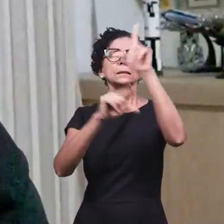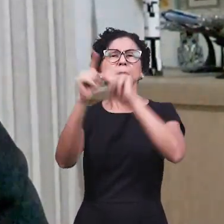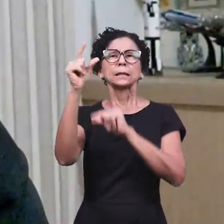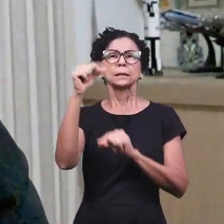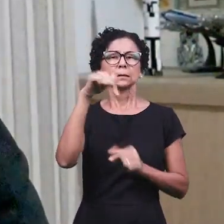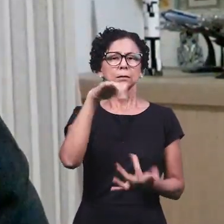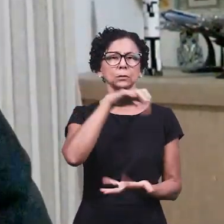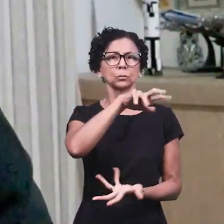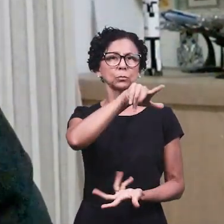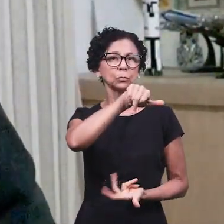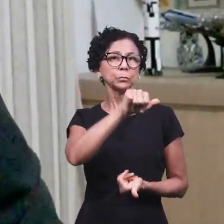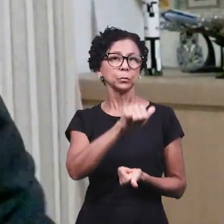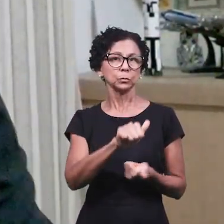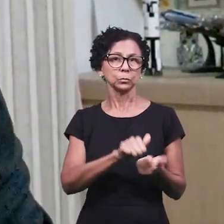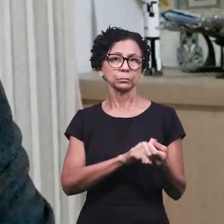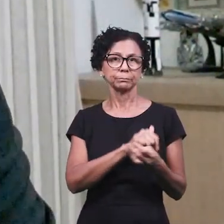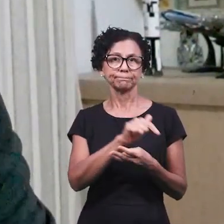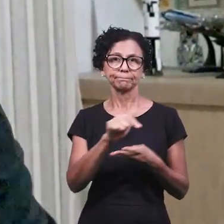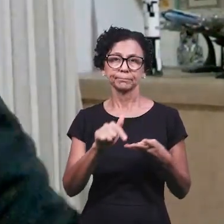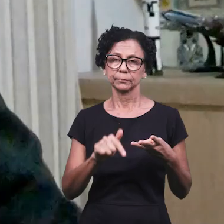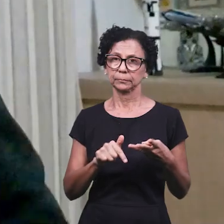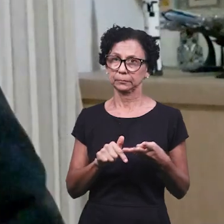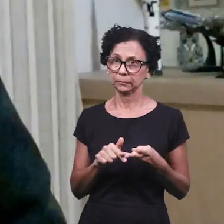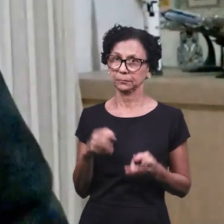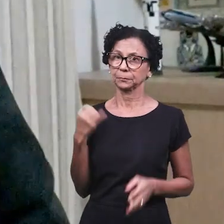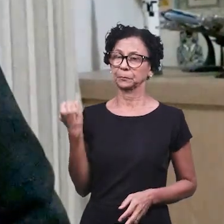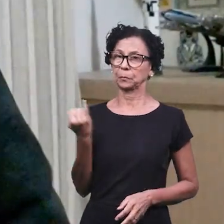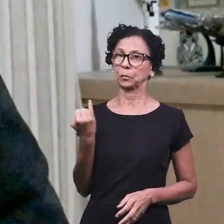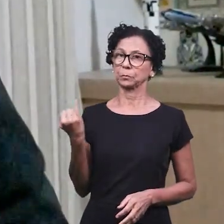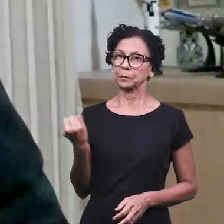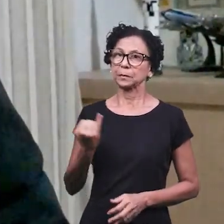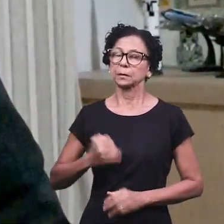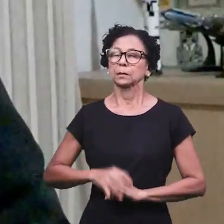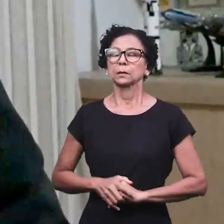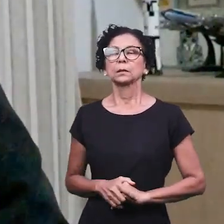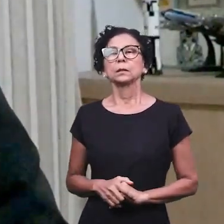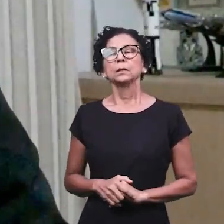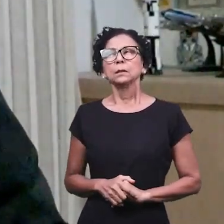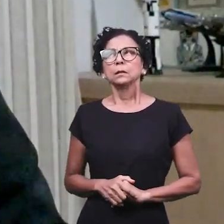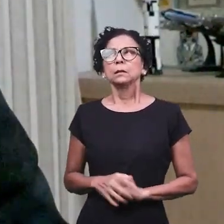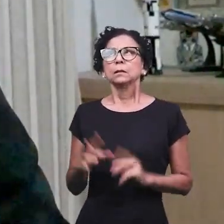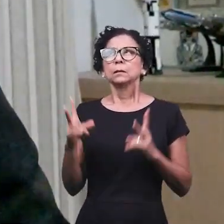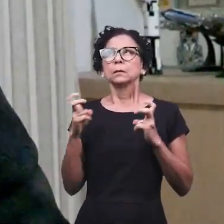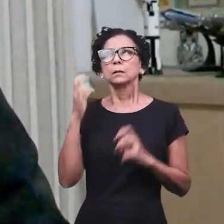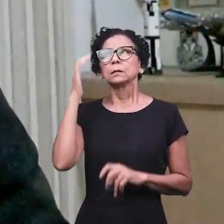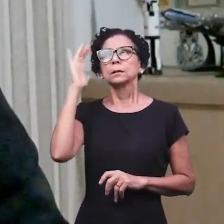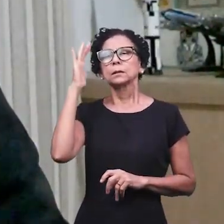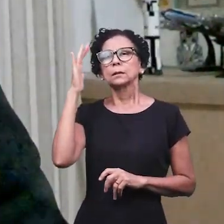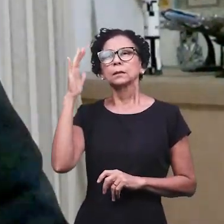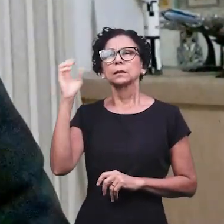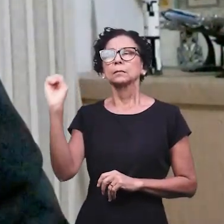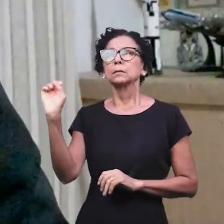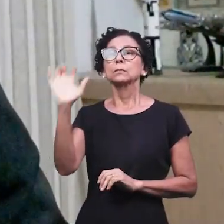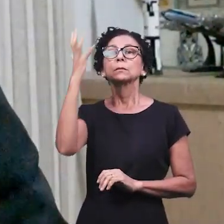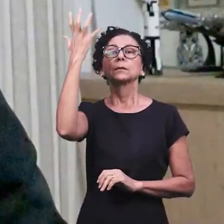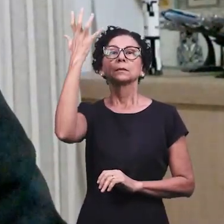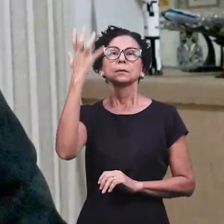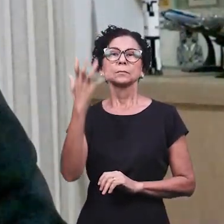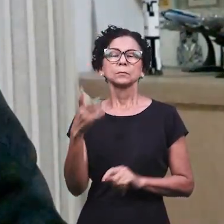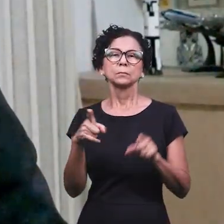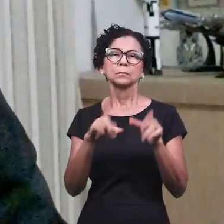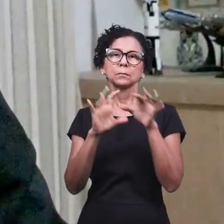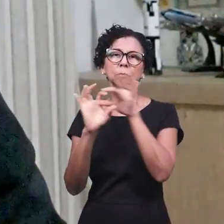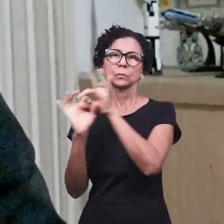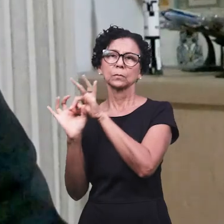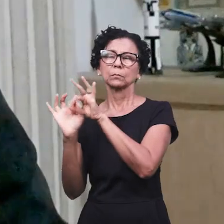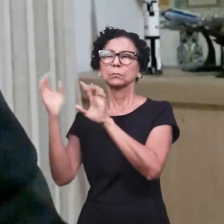na terra." Então, daí a importância de nós vermos esses sinais e a aplicação profética